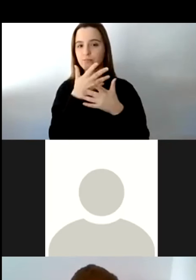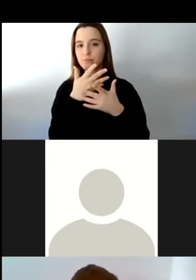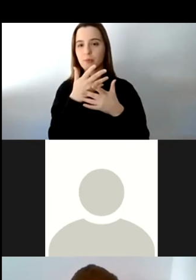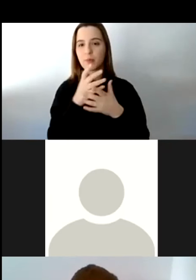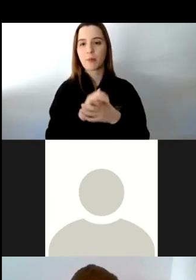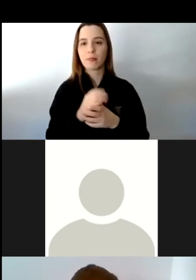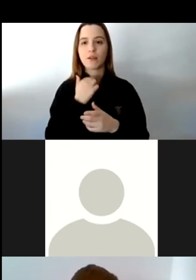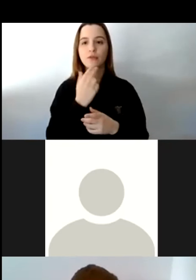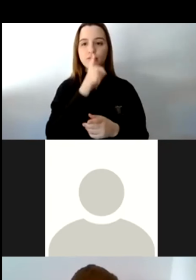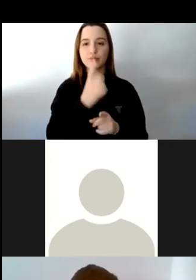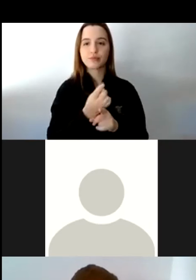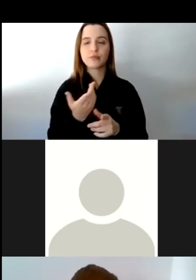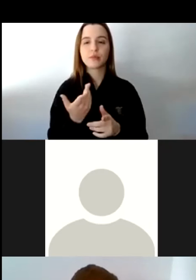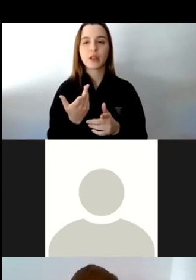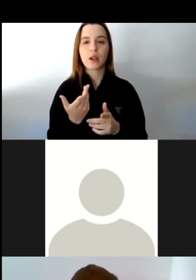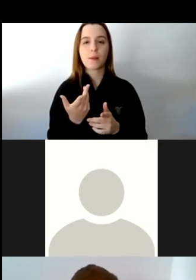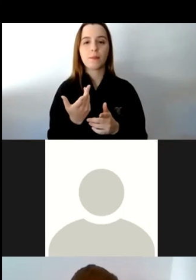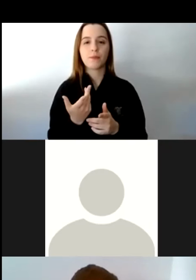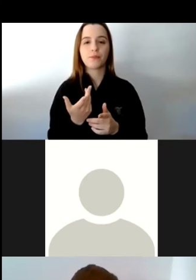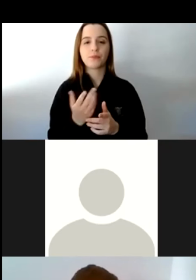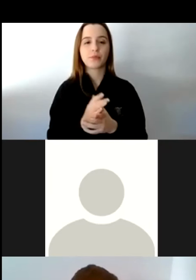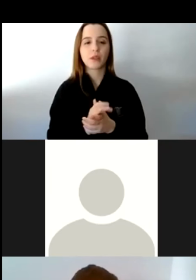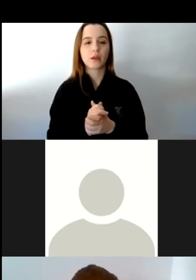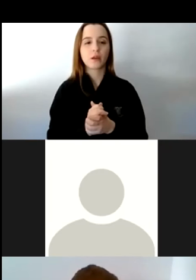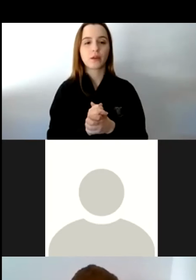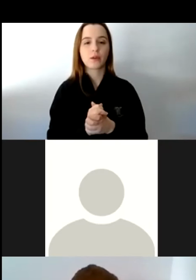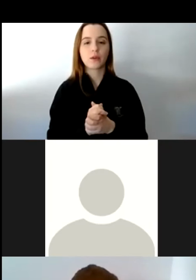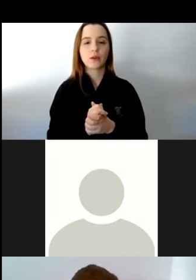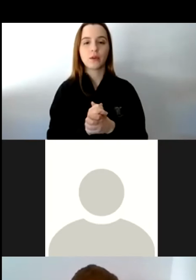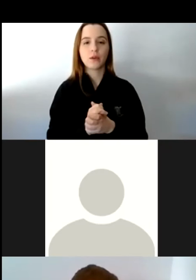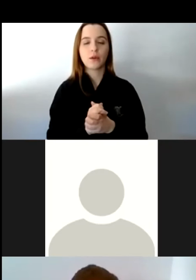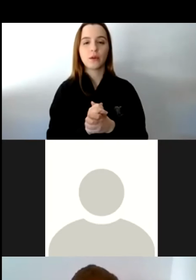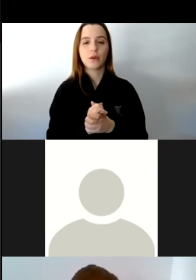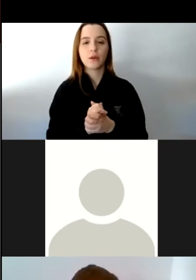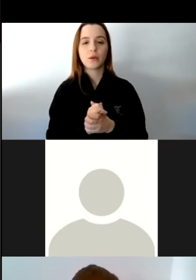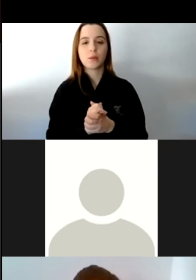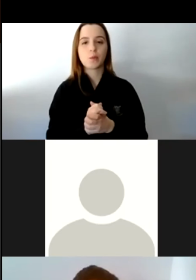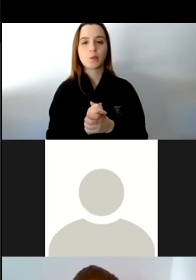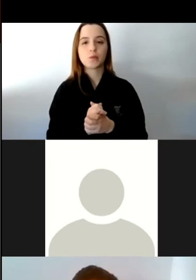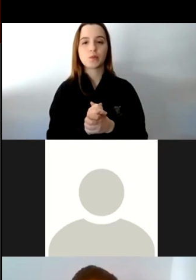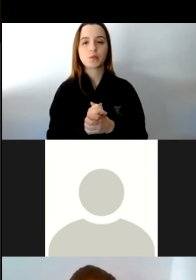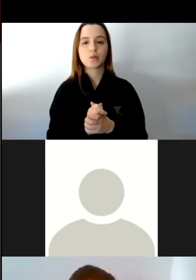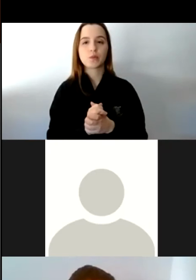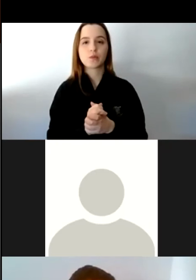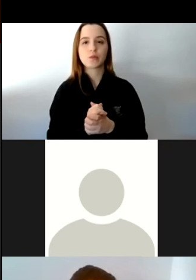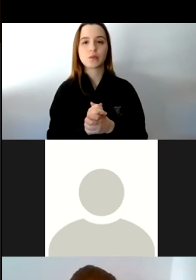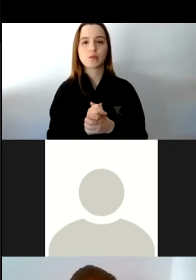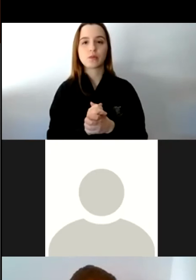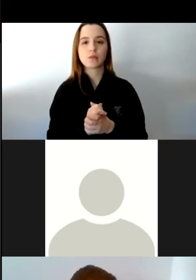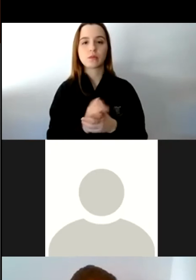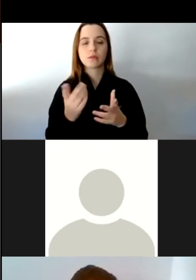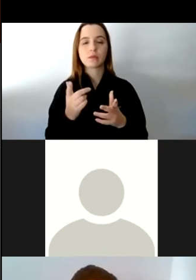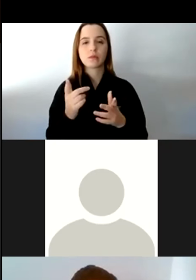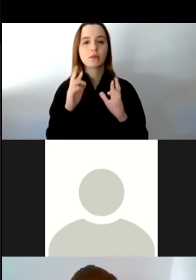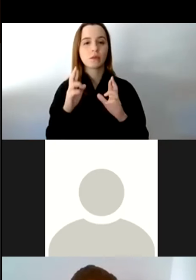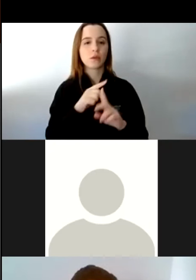evento, o tempo de vigência foi previsto até 2020, com a expectativa de que daqui a um ano possamos estar aqui